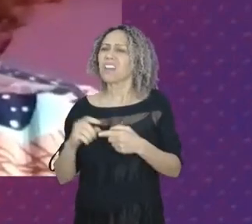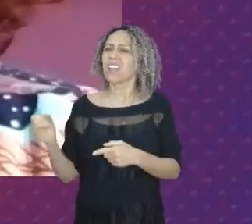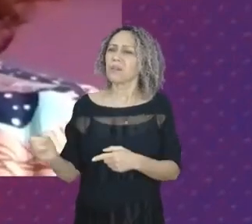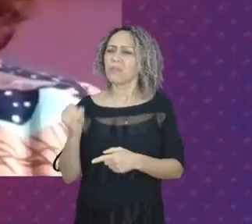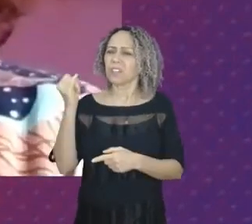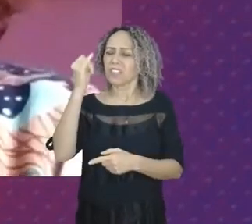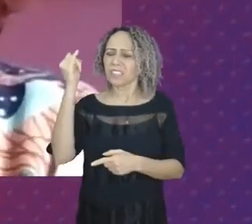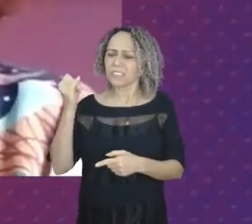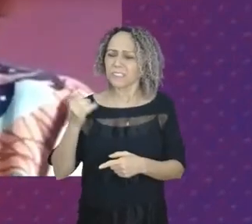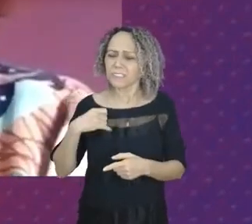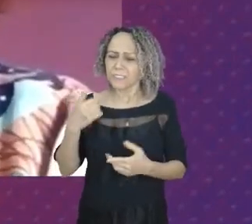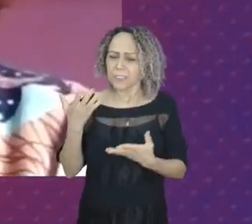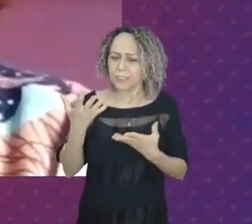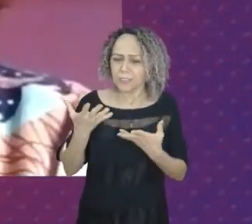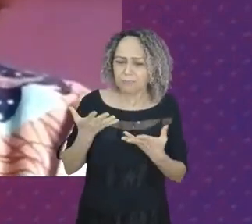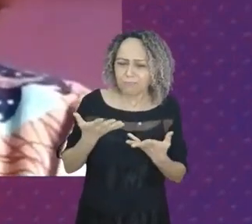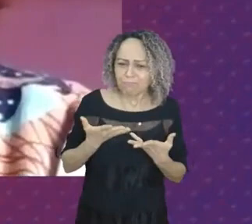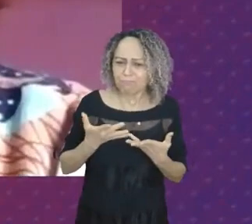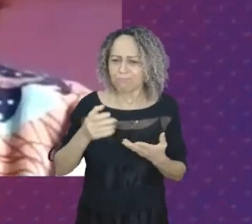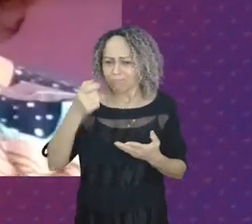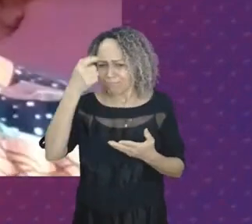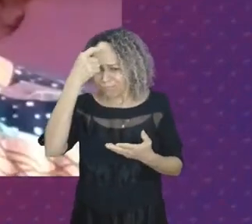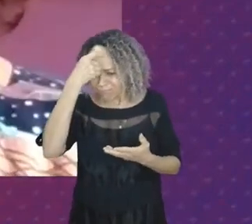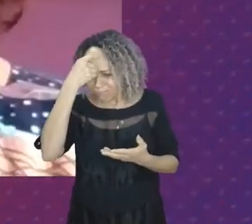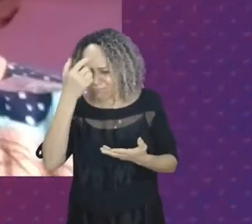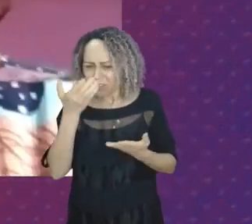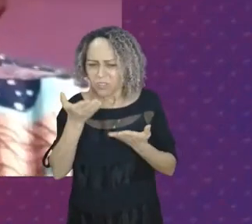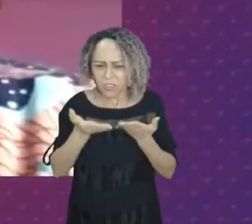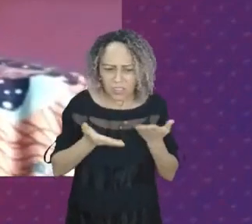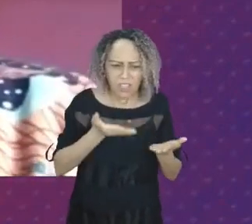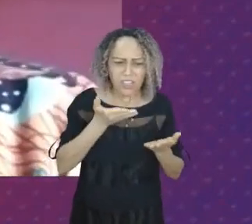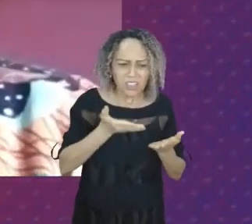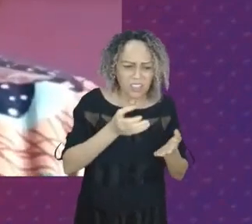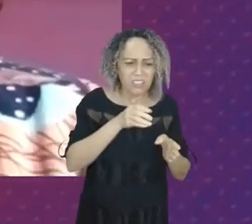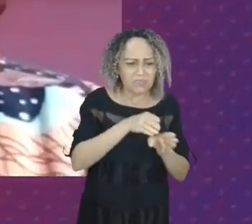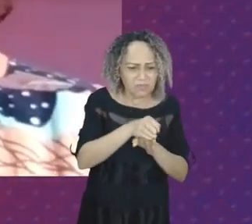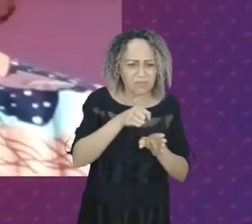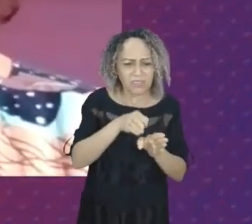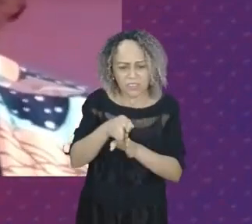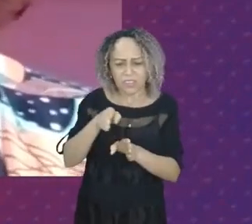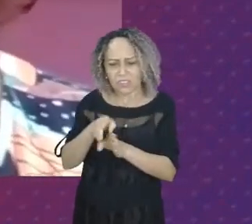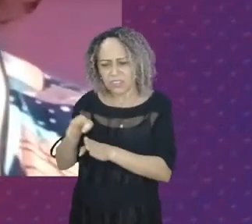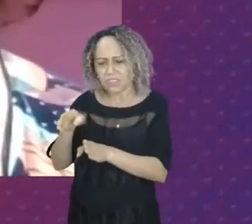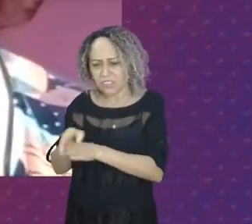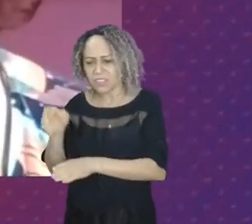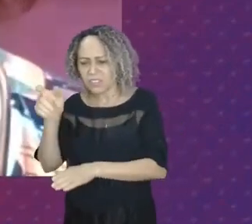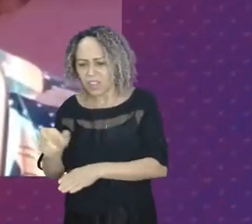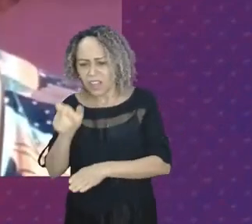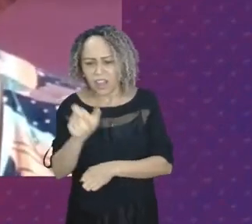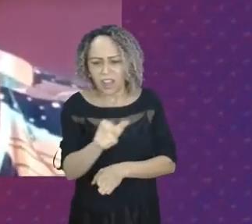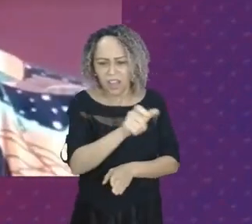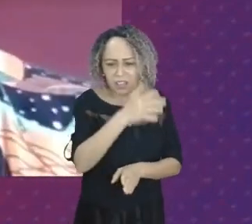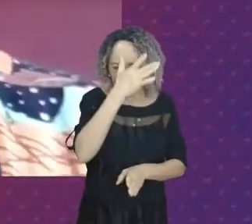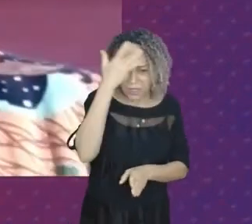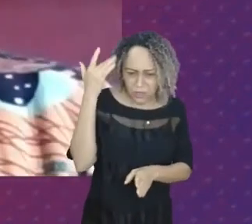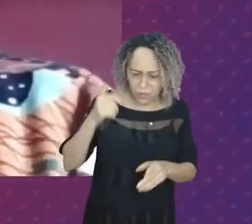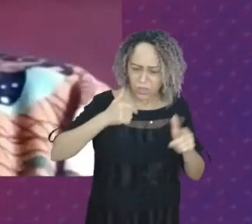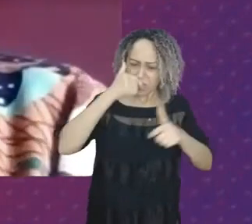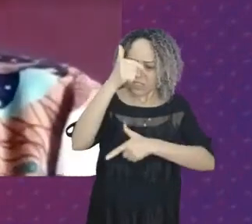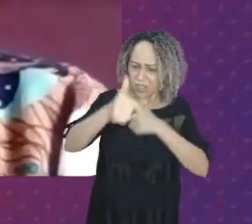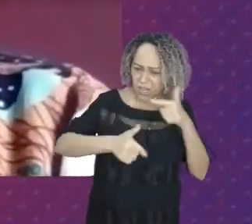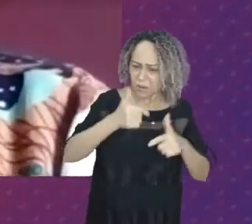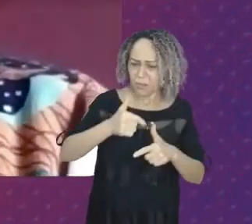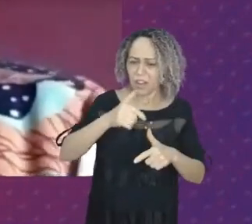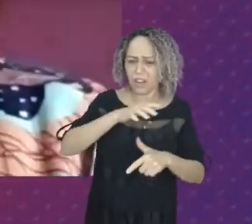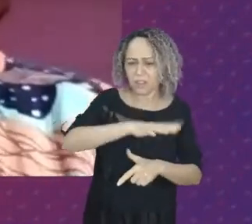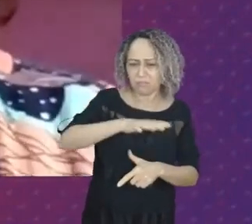é importante trazer as pessoas para o centro das discussões? Porque são as pessoas que estão compondo essas redes de serviço. Então, em